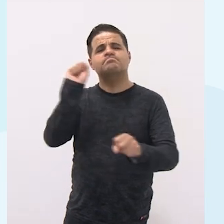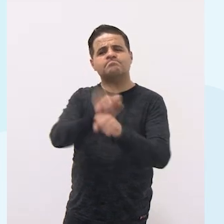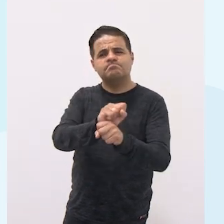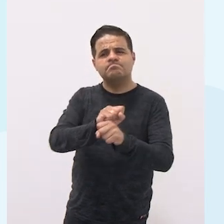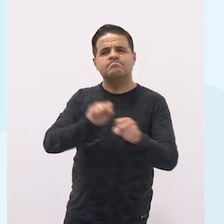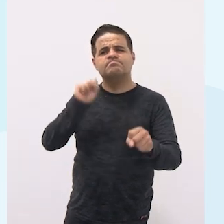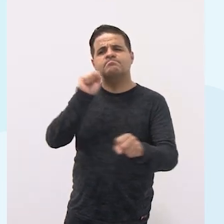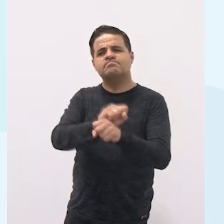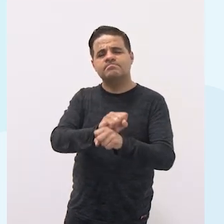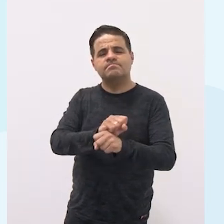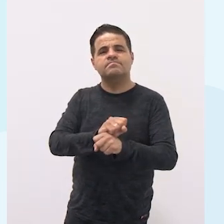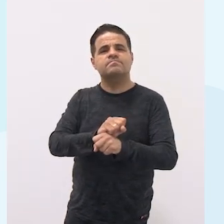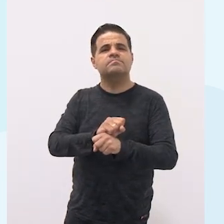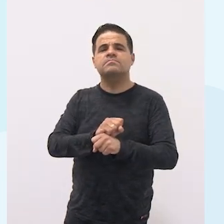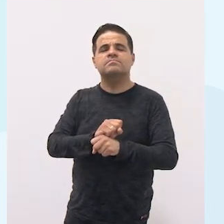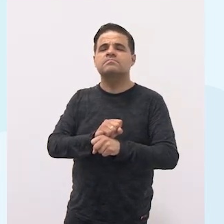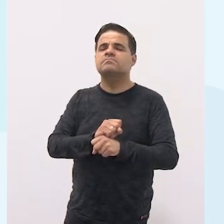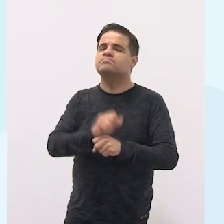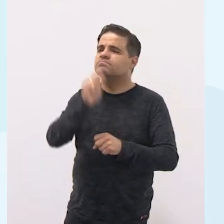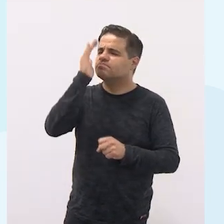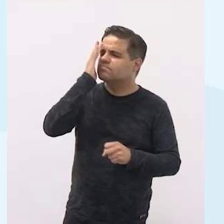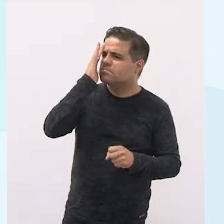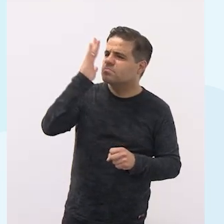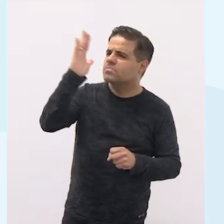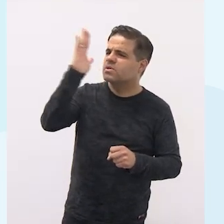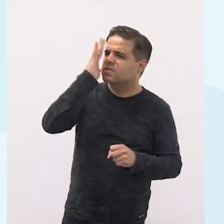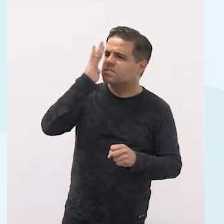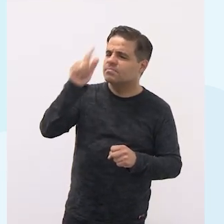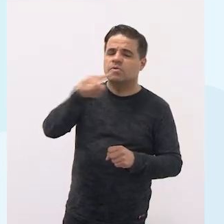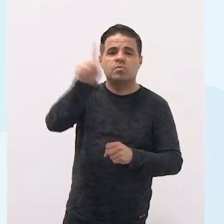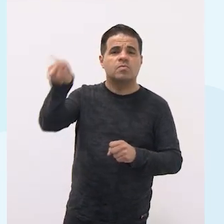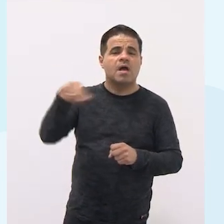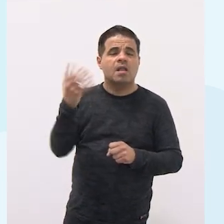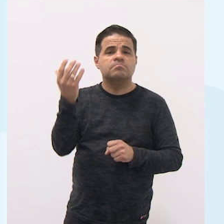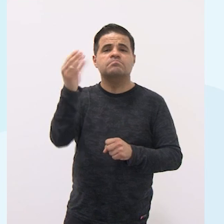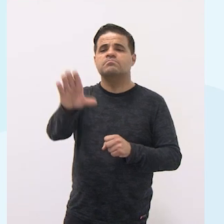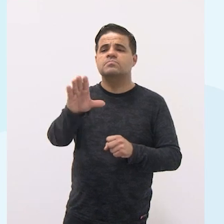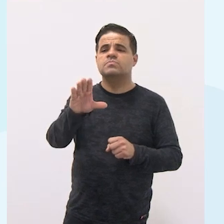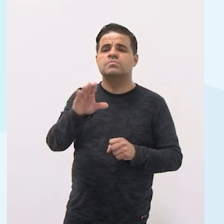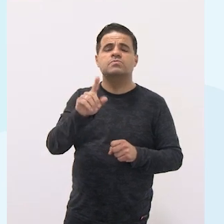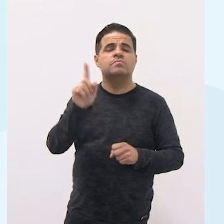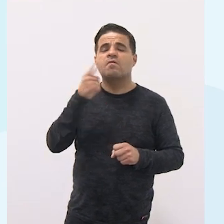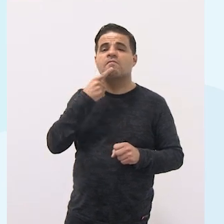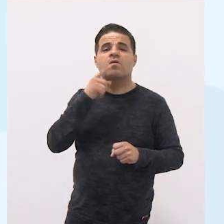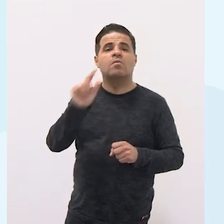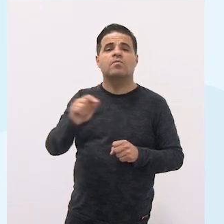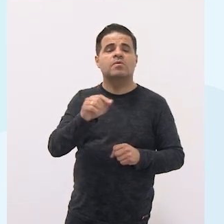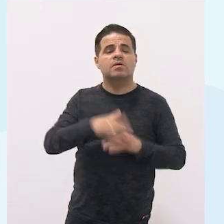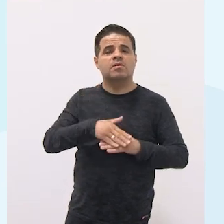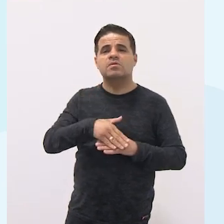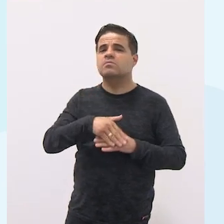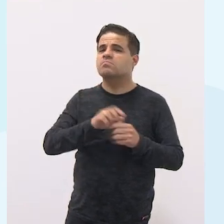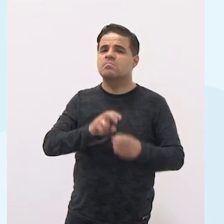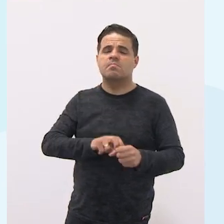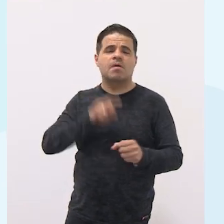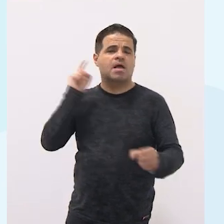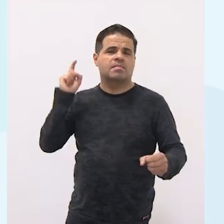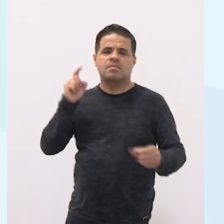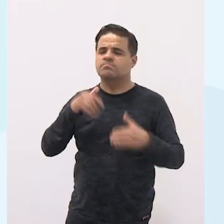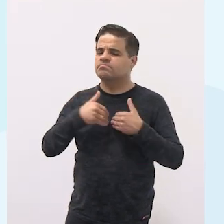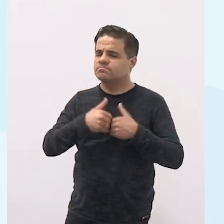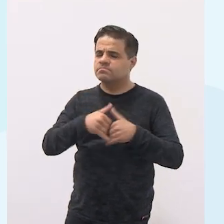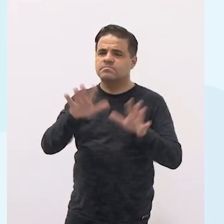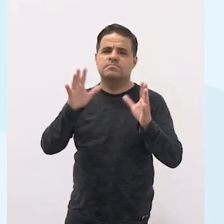uma mensagem de esperançamento. Mas o que elas colocam muito? Que elas querem ser mais independentes, que elas